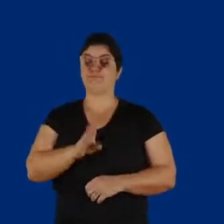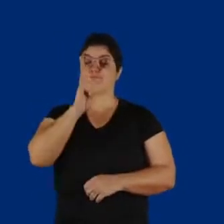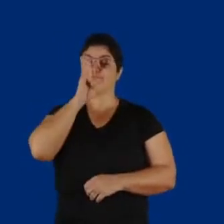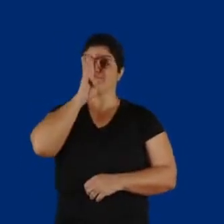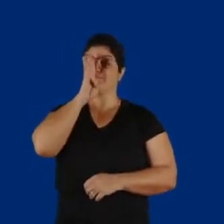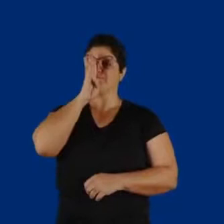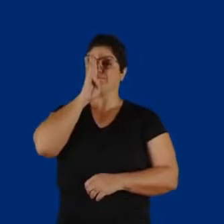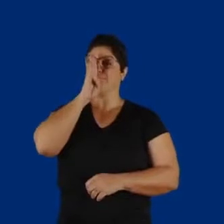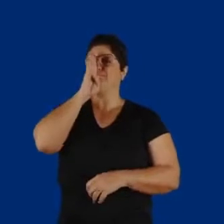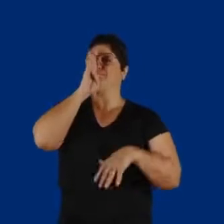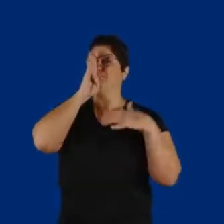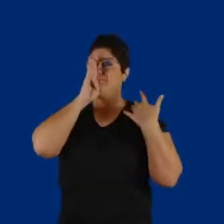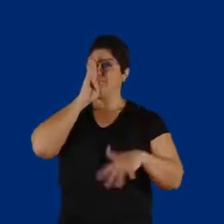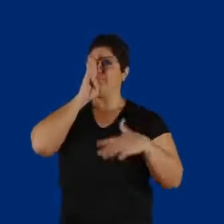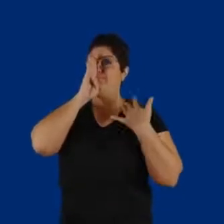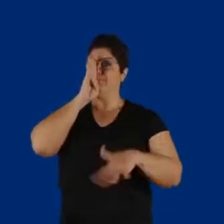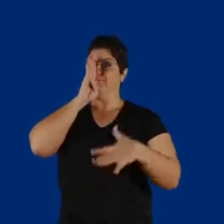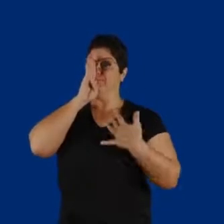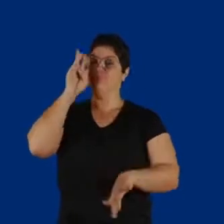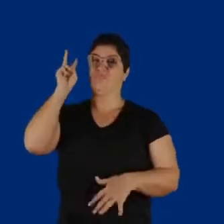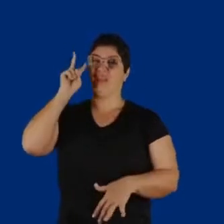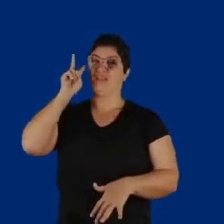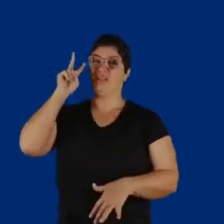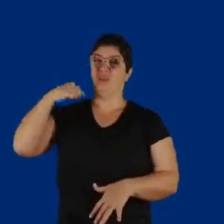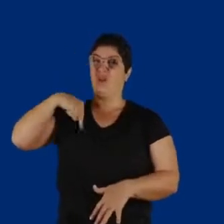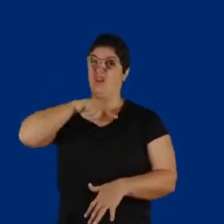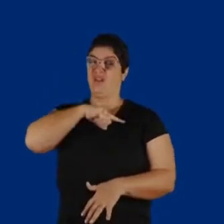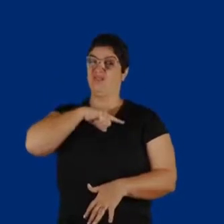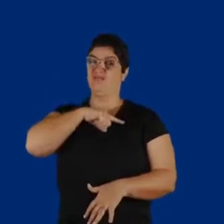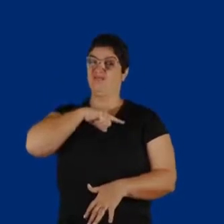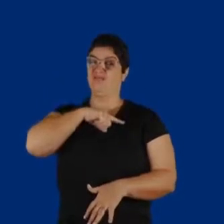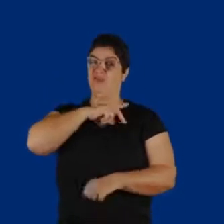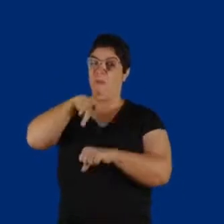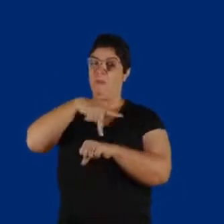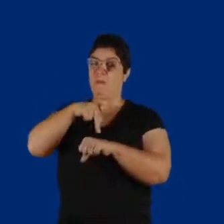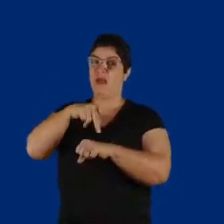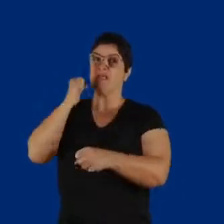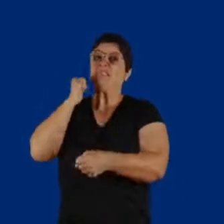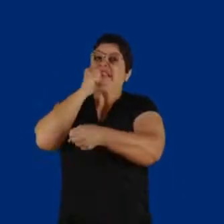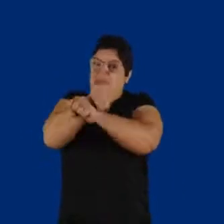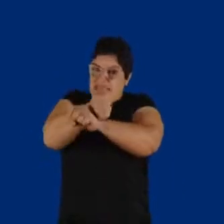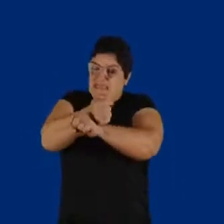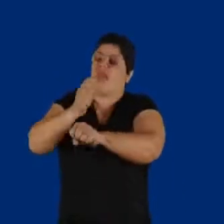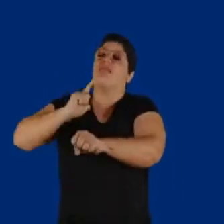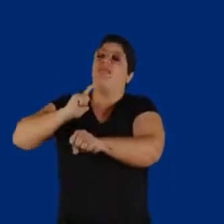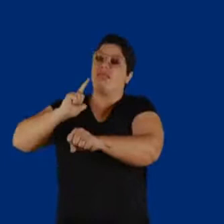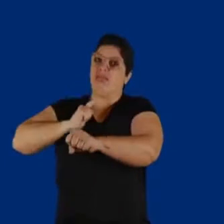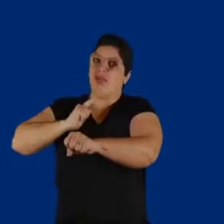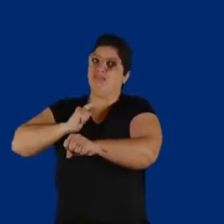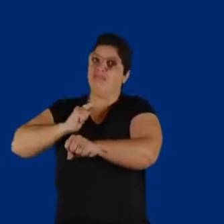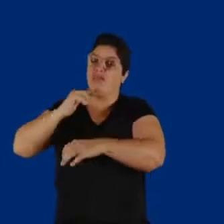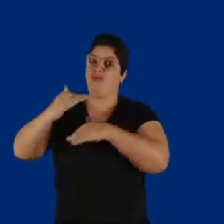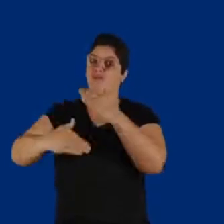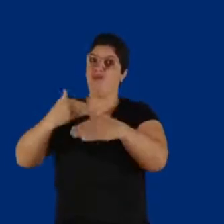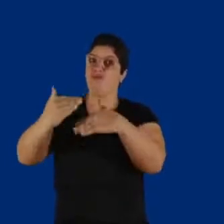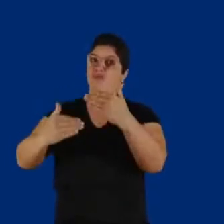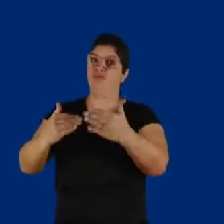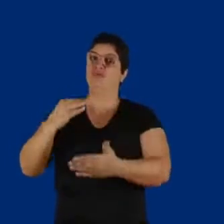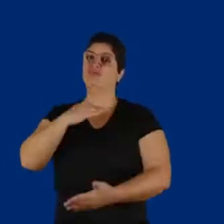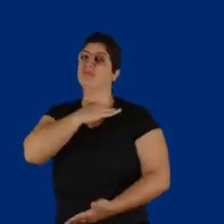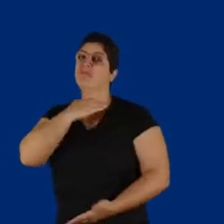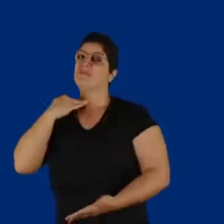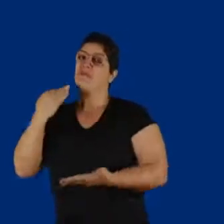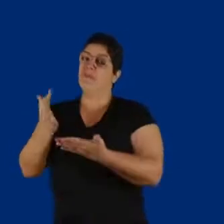história como um país que teve escravidão e foi construído sob o genocídio das